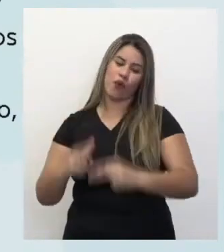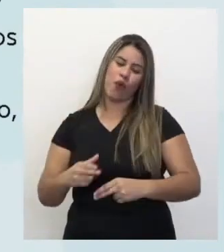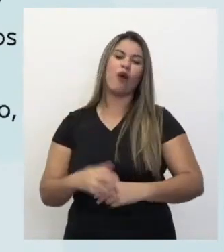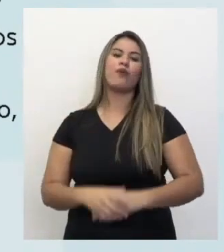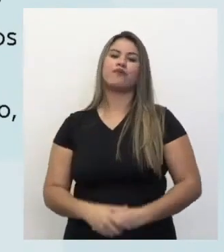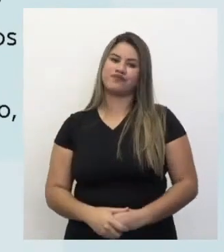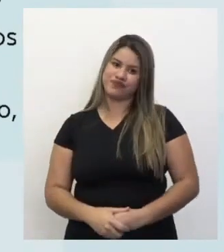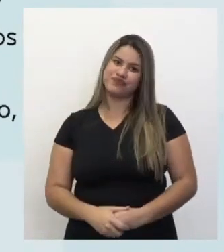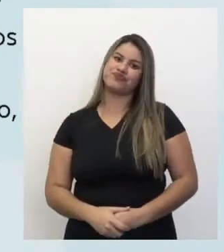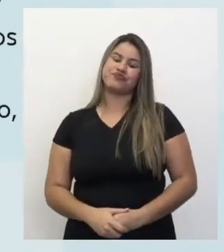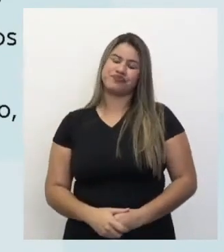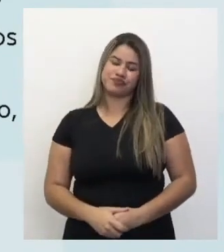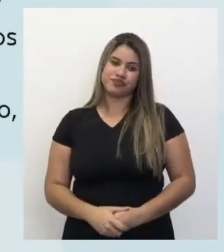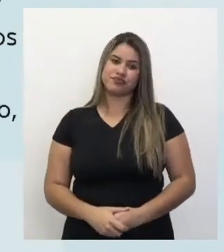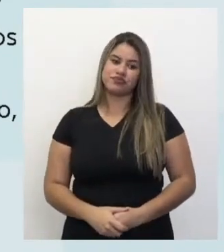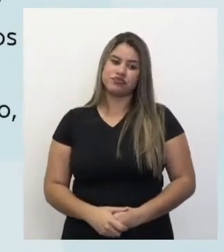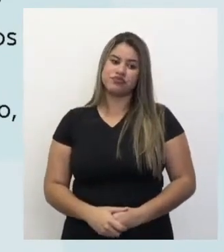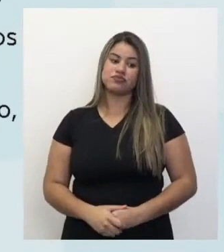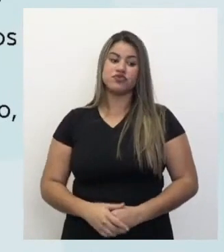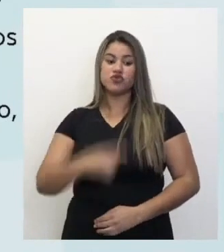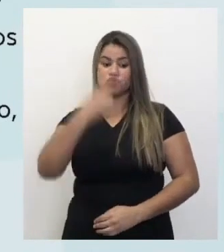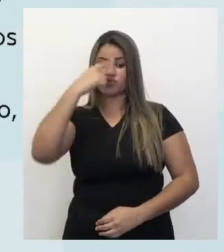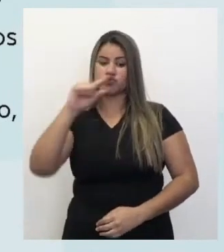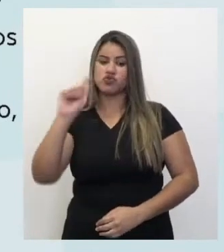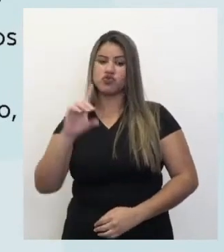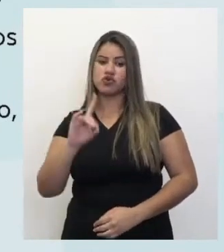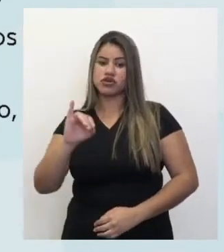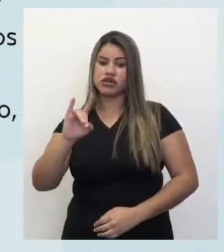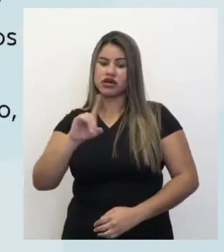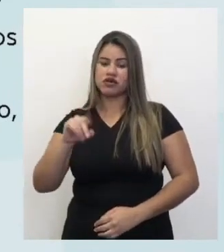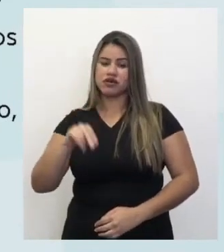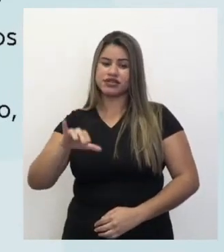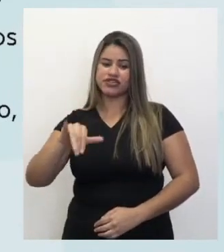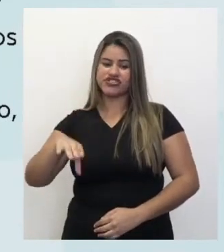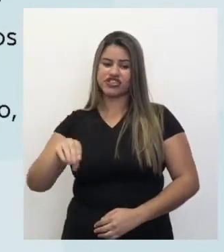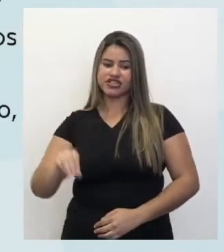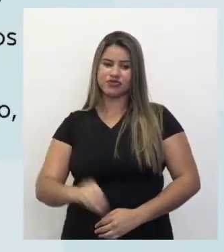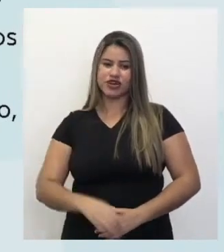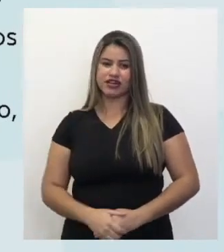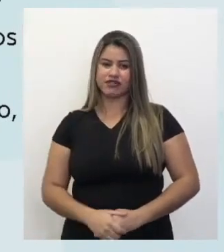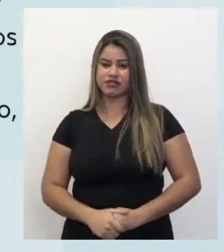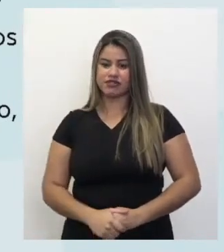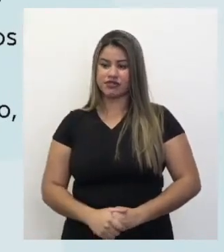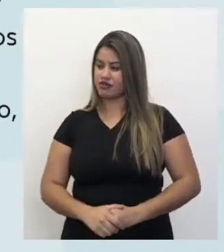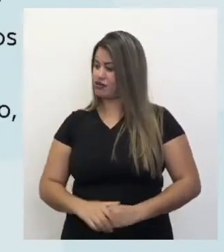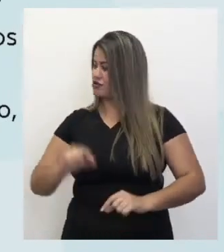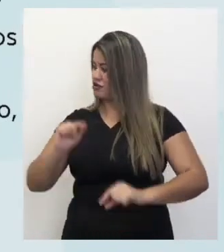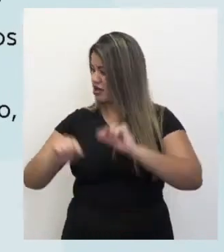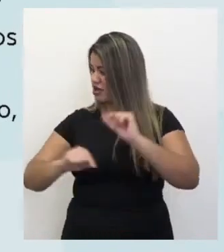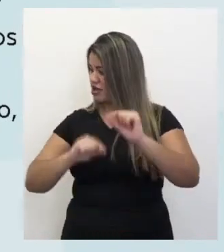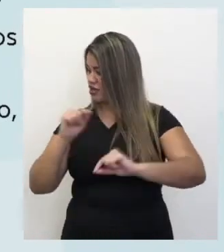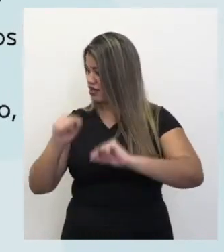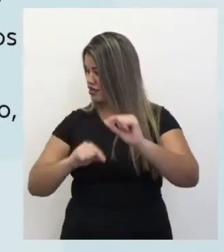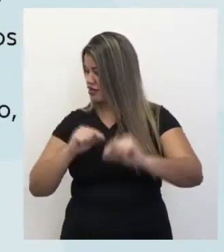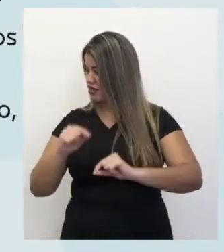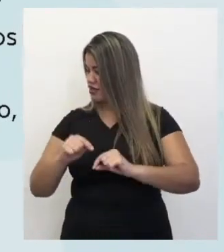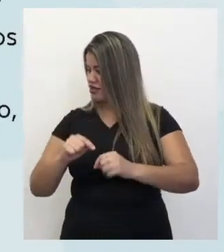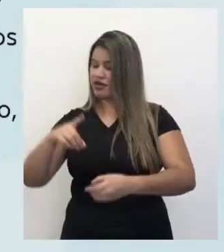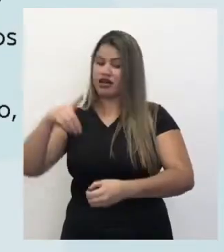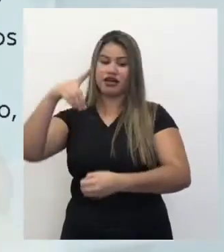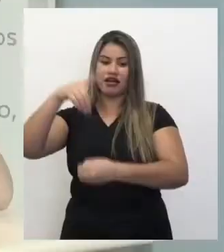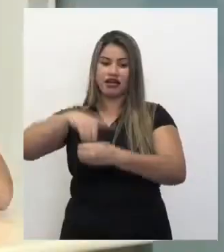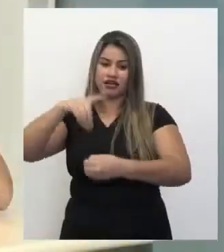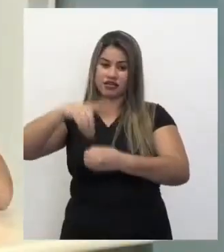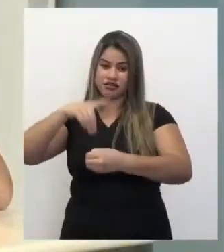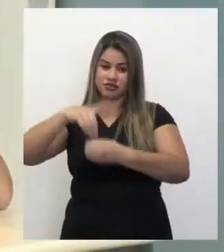ente que faleceu. E por último, o dízimo, que é a contribuição para a igreja, né? Então, 10% de tudo que eles